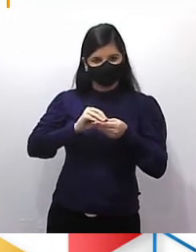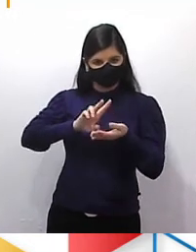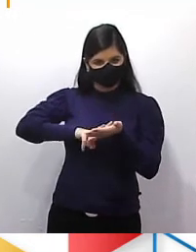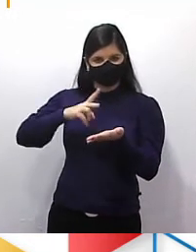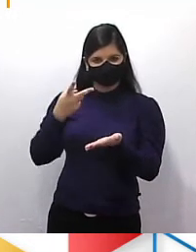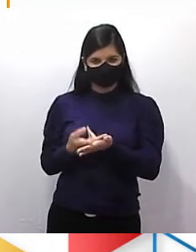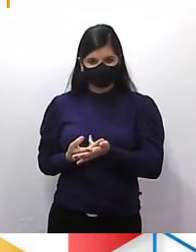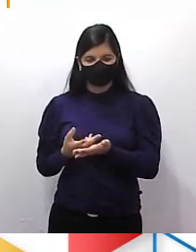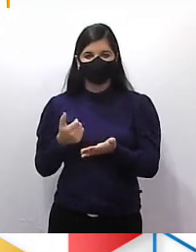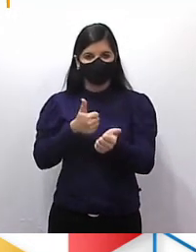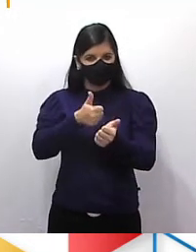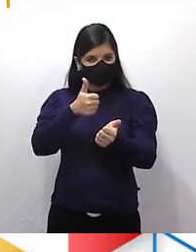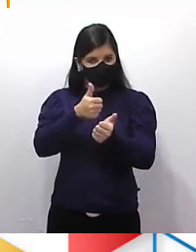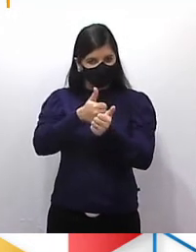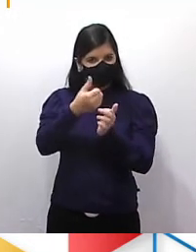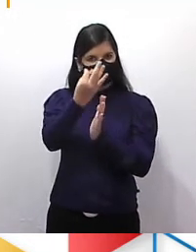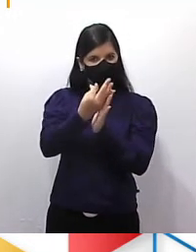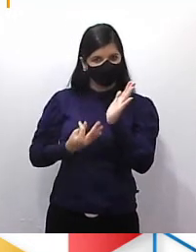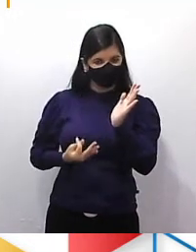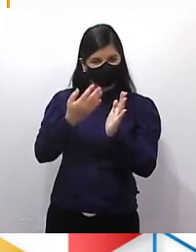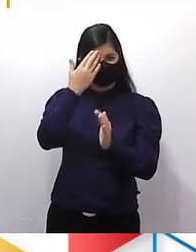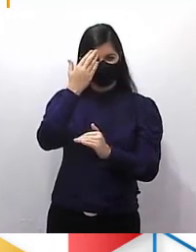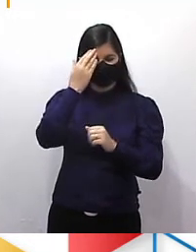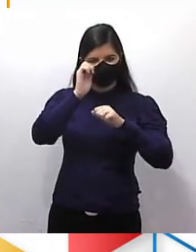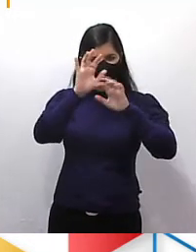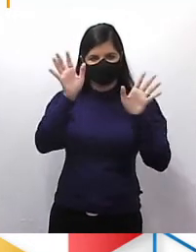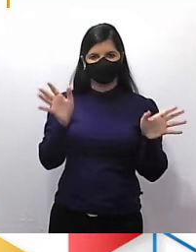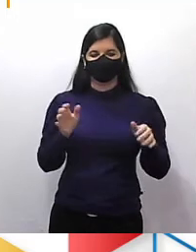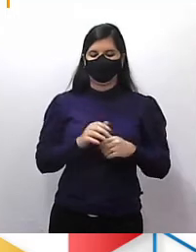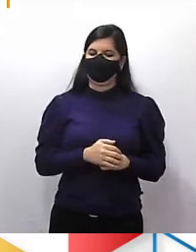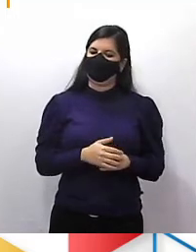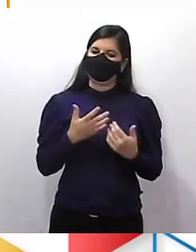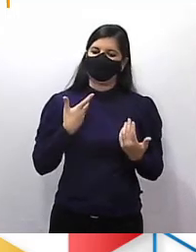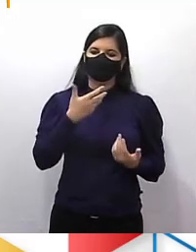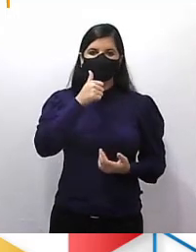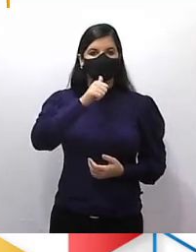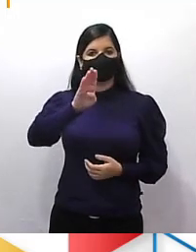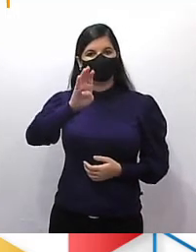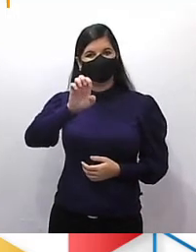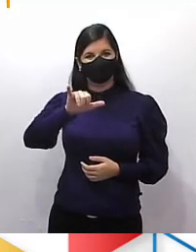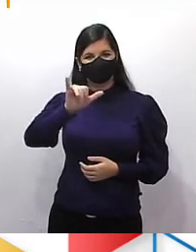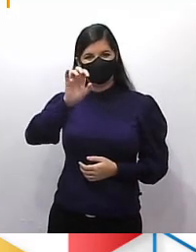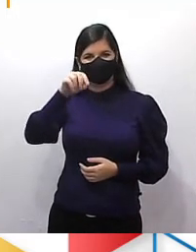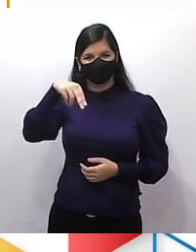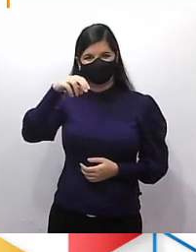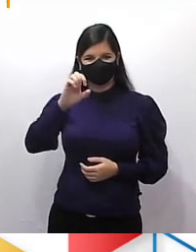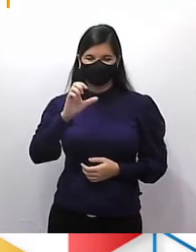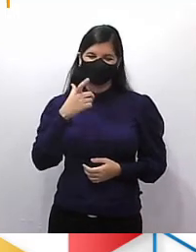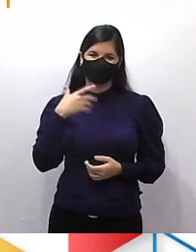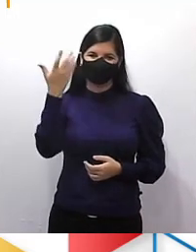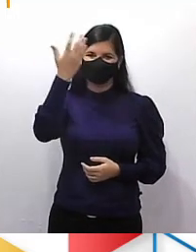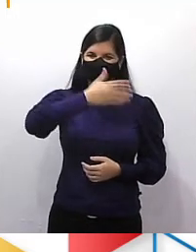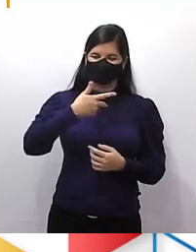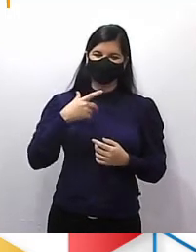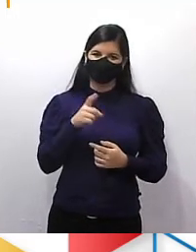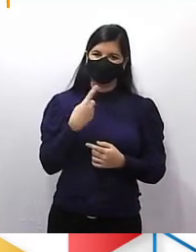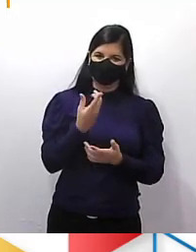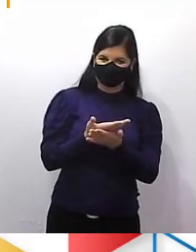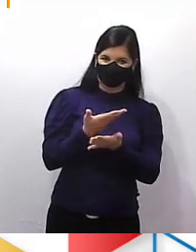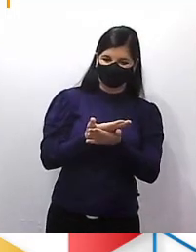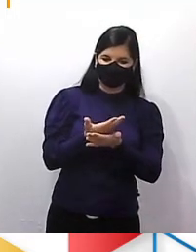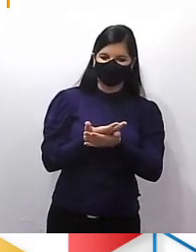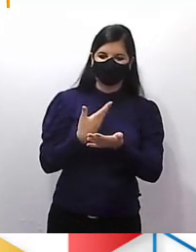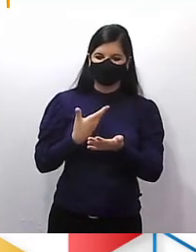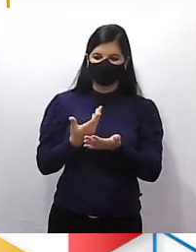tradução, me acompanha no texto para você entender melhor. E olha aí Beyoncé ilustrando o que nós iremos ver. Então,